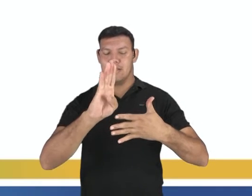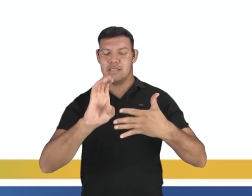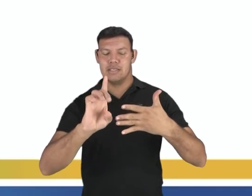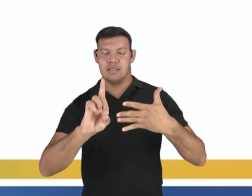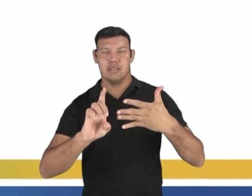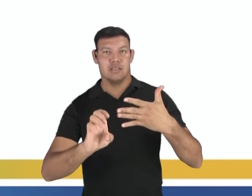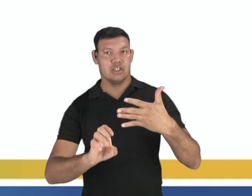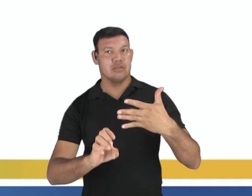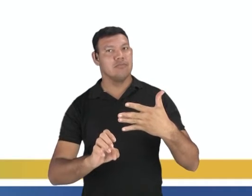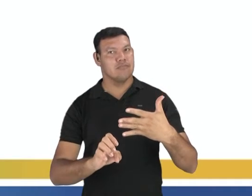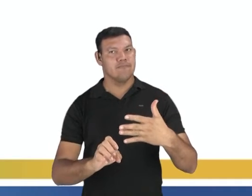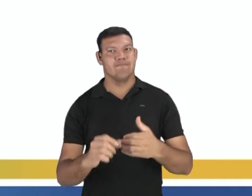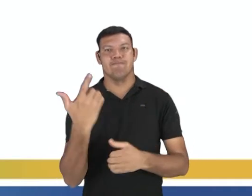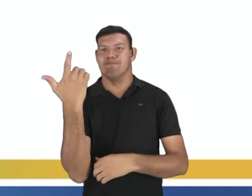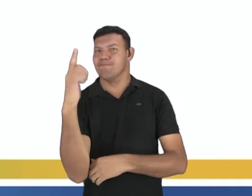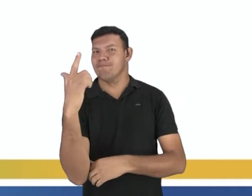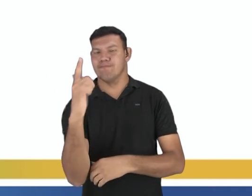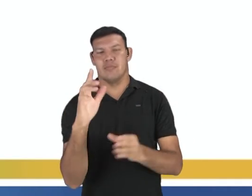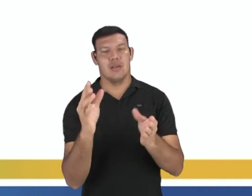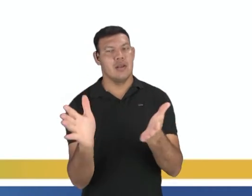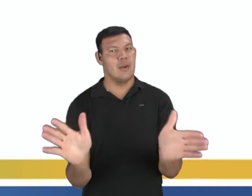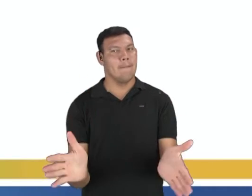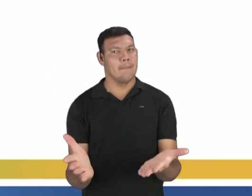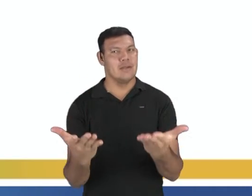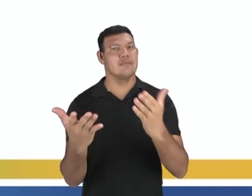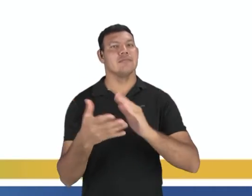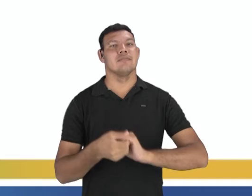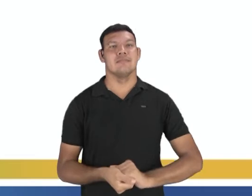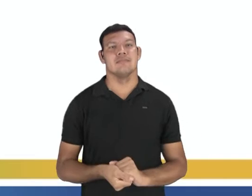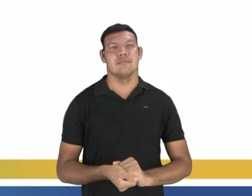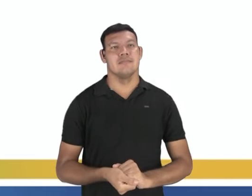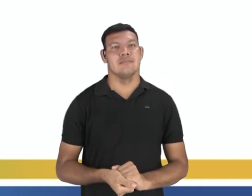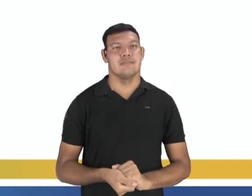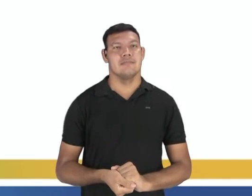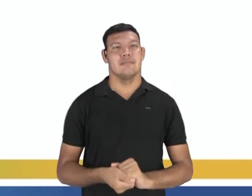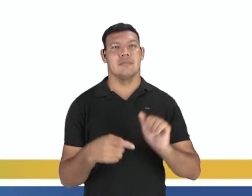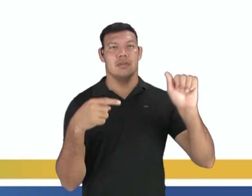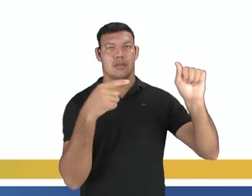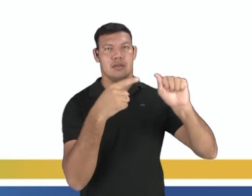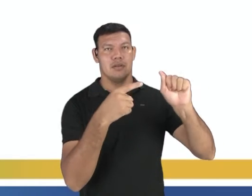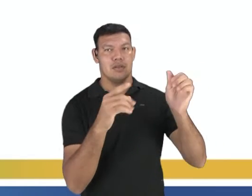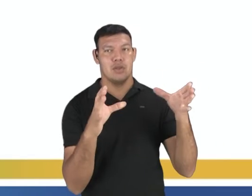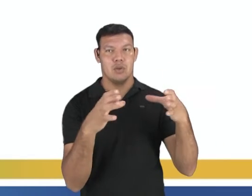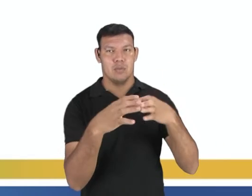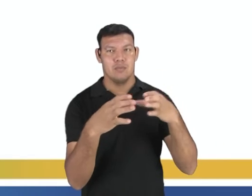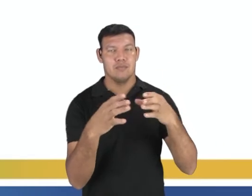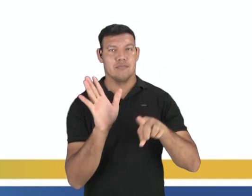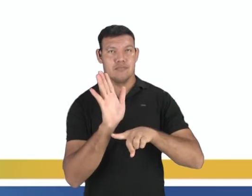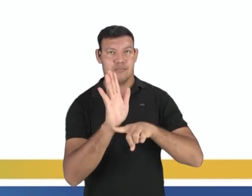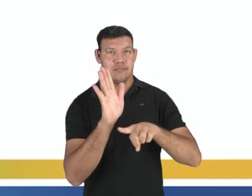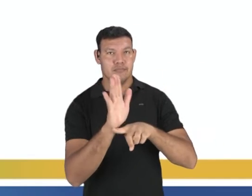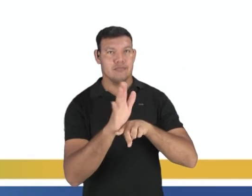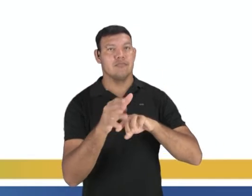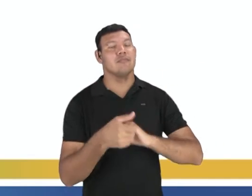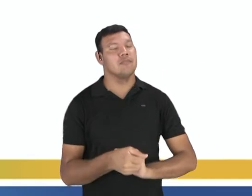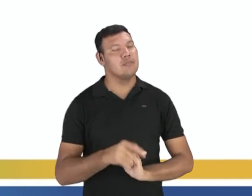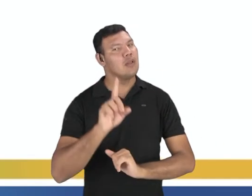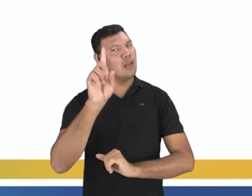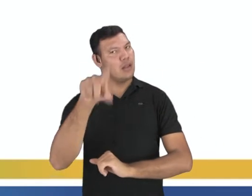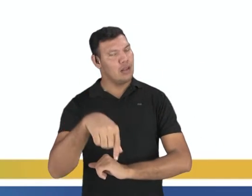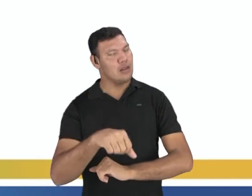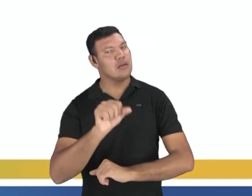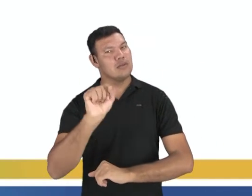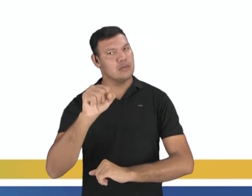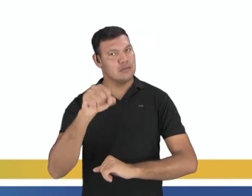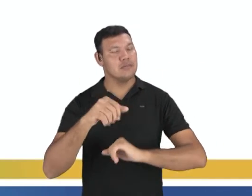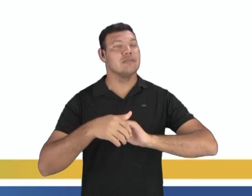seja um benefício dos jogos cooperativos. A letra A diz espírito de equipe. Espírito de equipe é um dos benefícios do